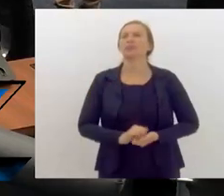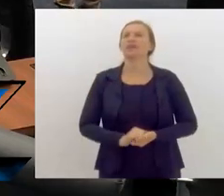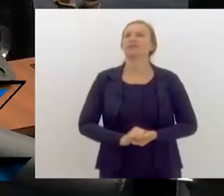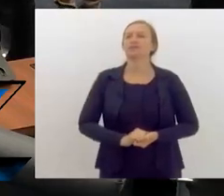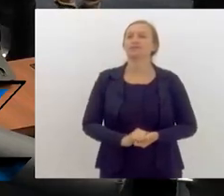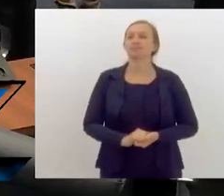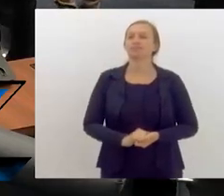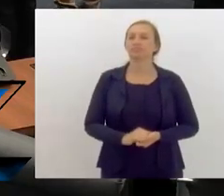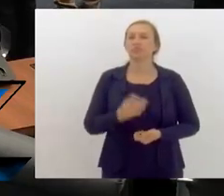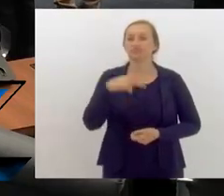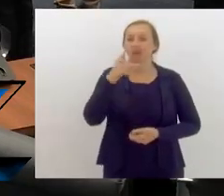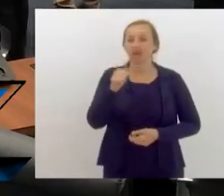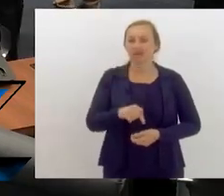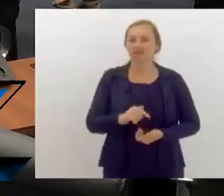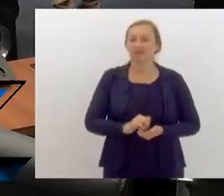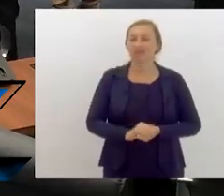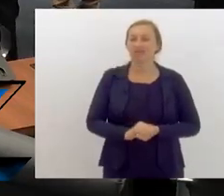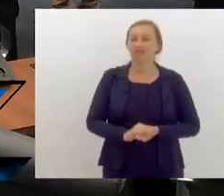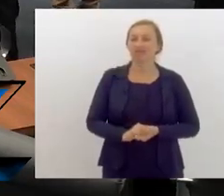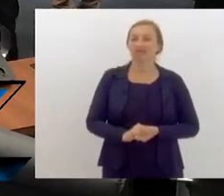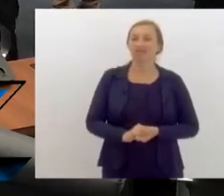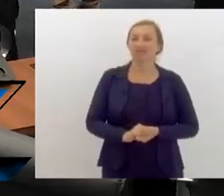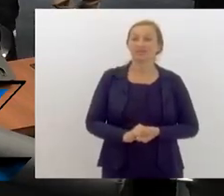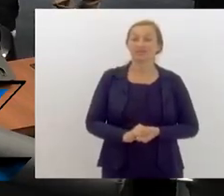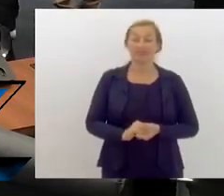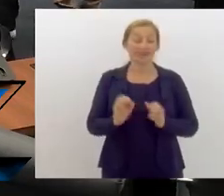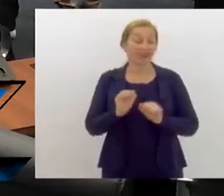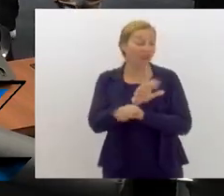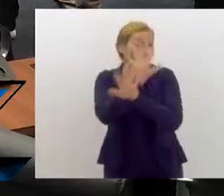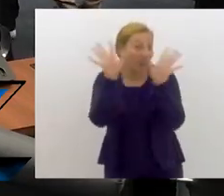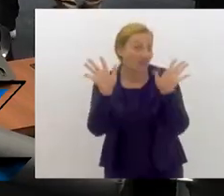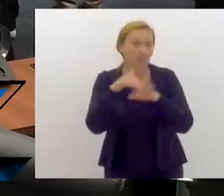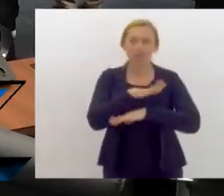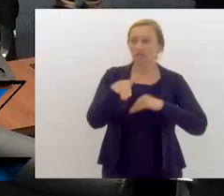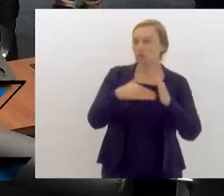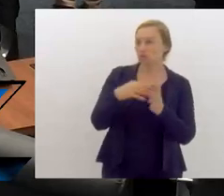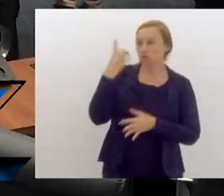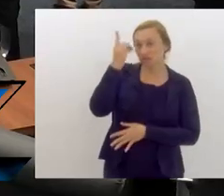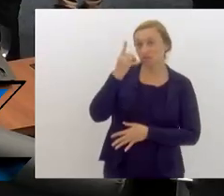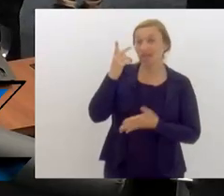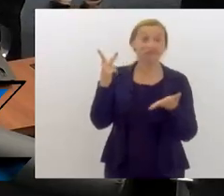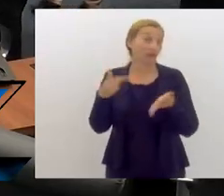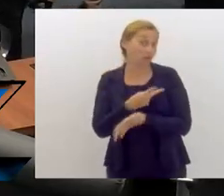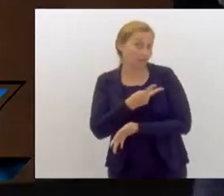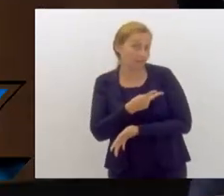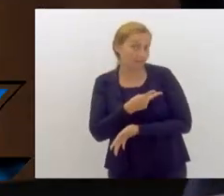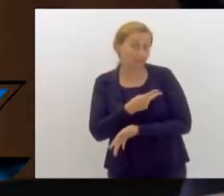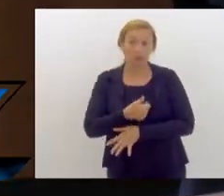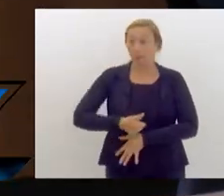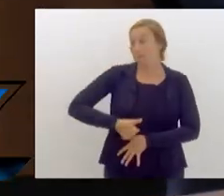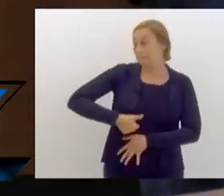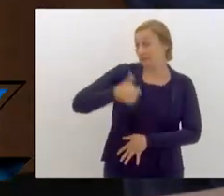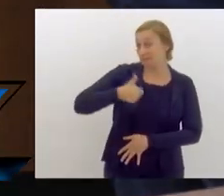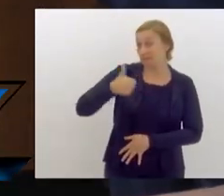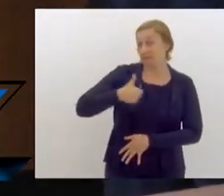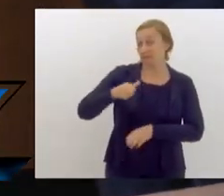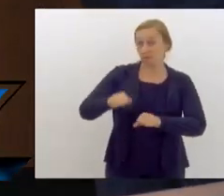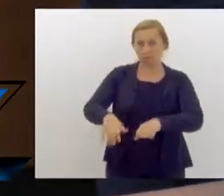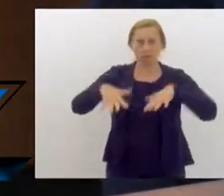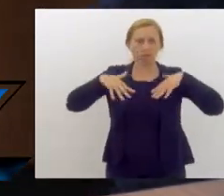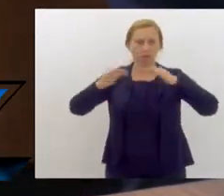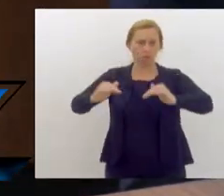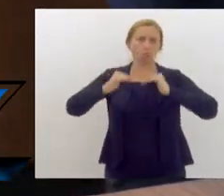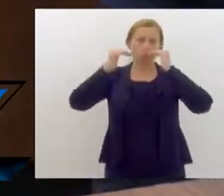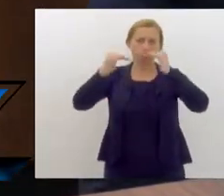trazer aqui colocar nítido para todos os deputados o que está acontecendo primeiramente o plenário É